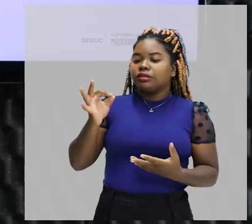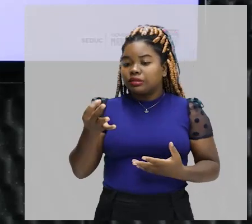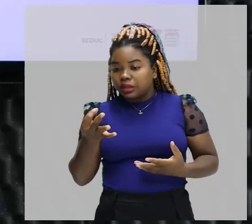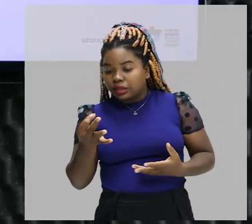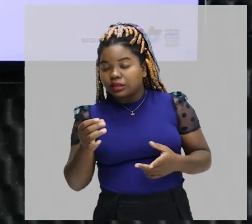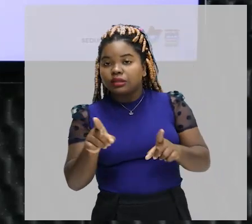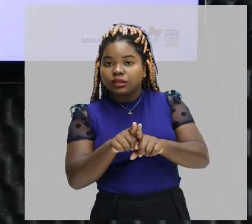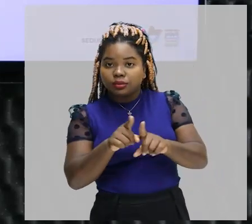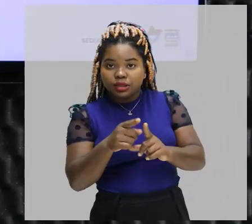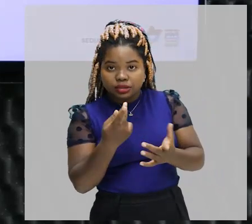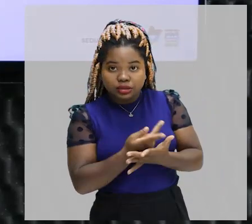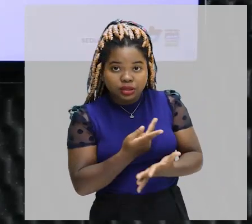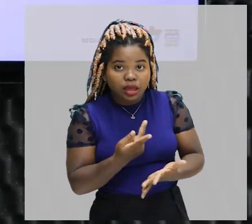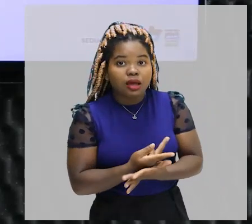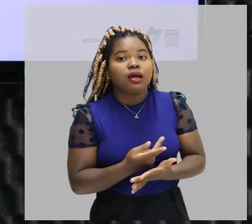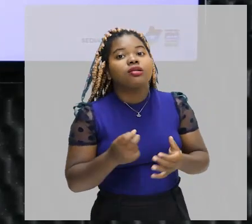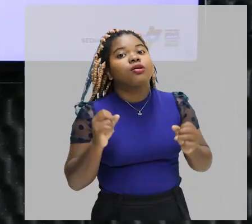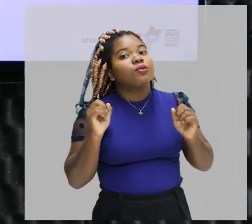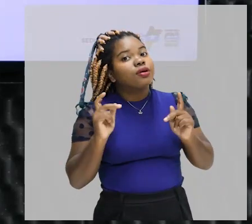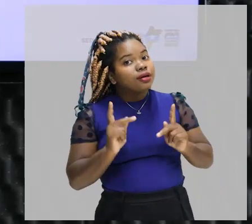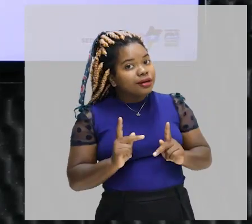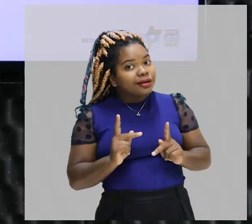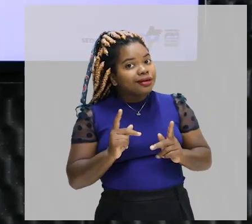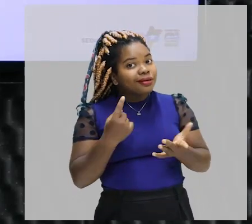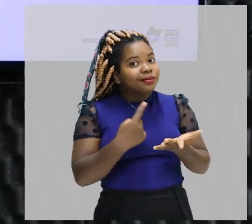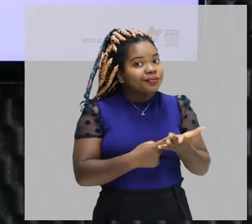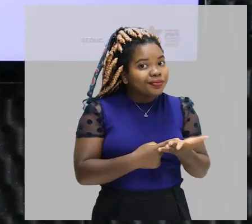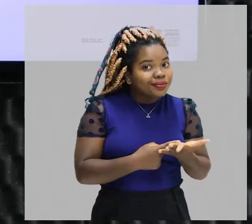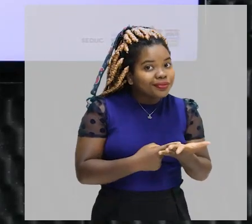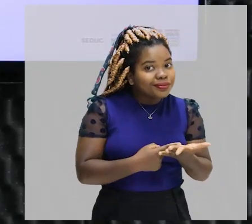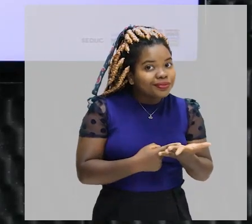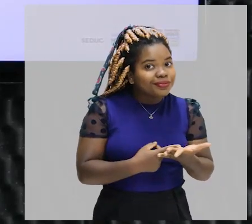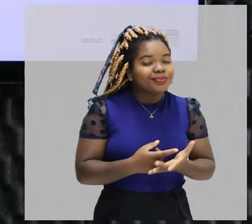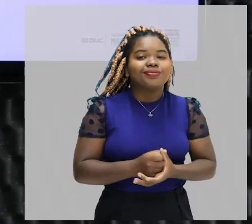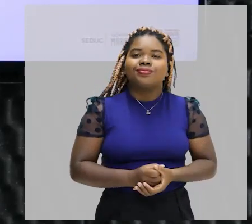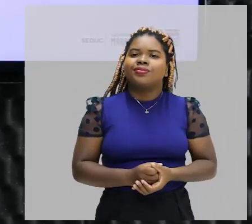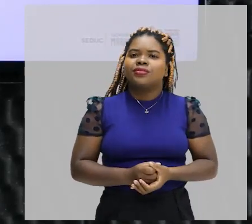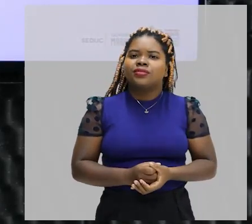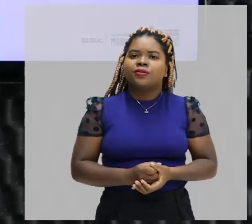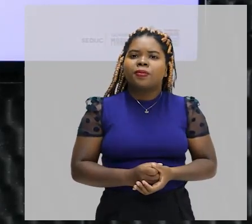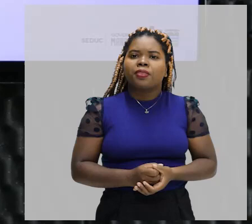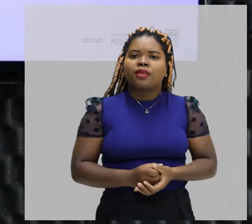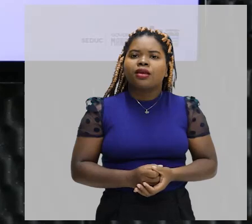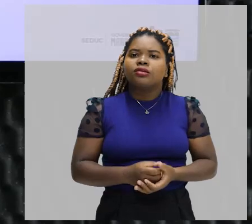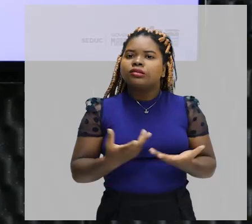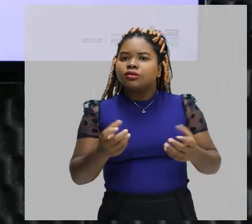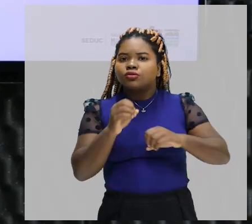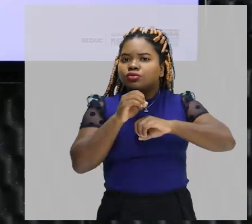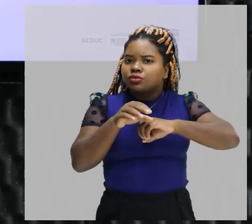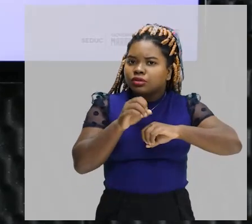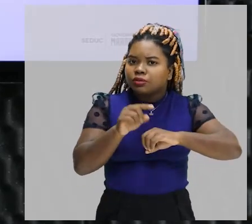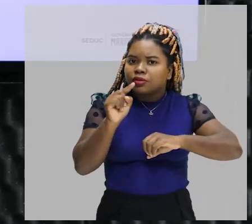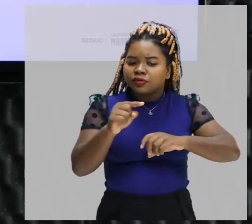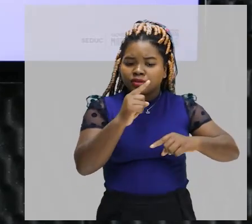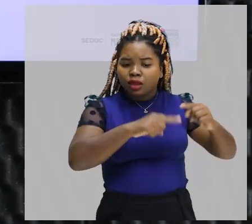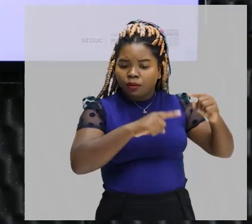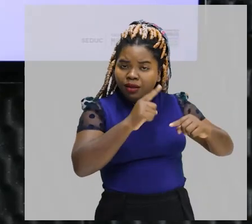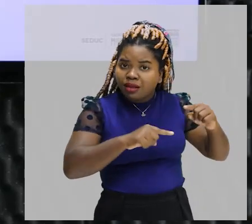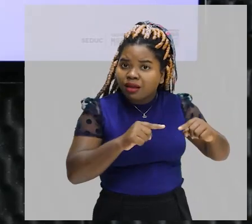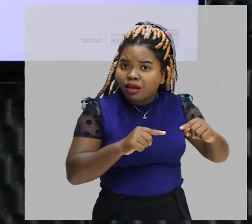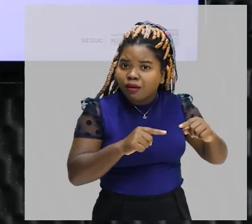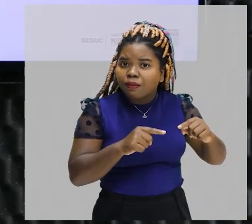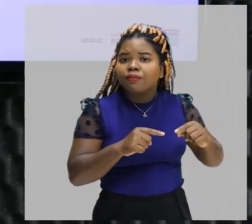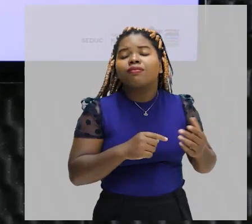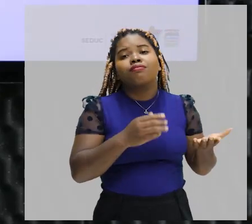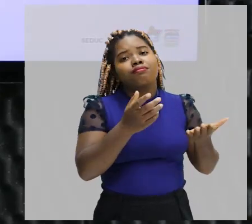também as incorretas, né? Saber por que estão incorretas, tá certo? Então faça suas anotações, pega papel, caneta, tá